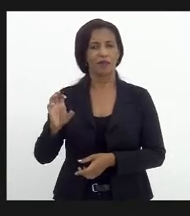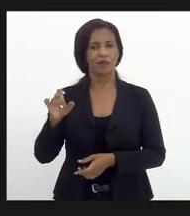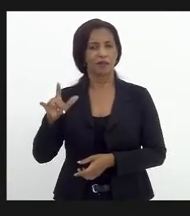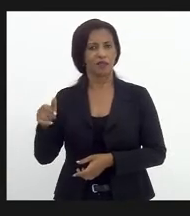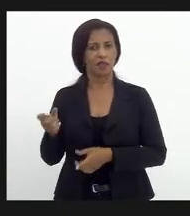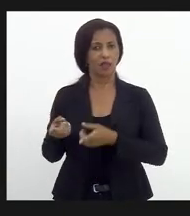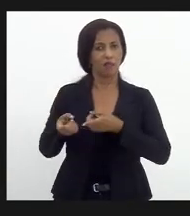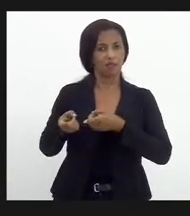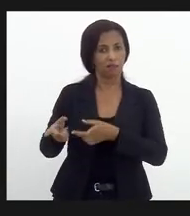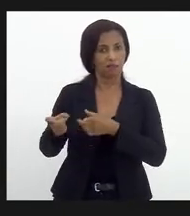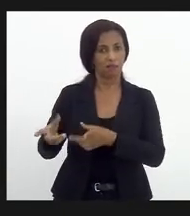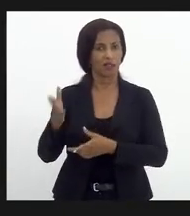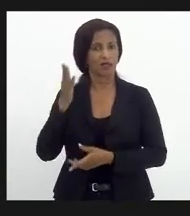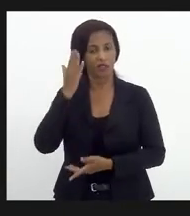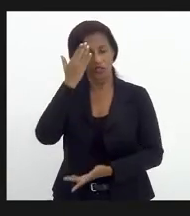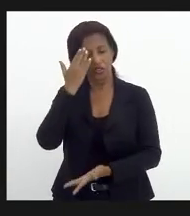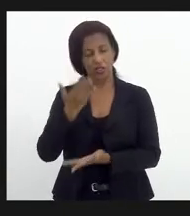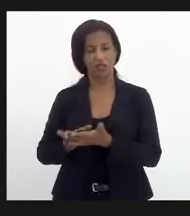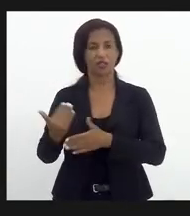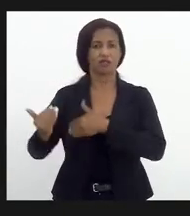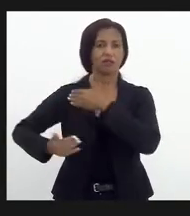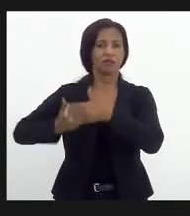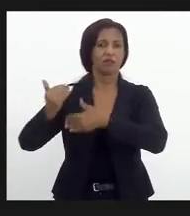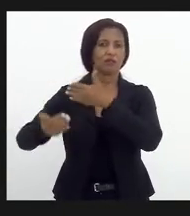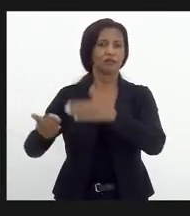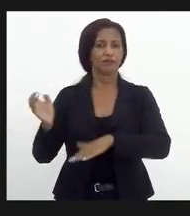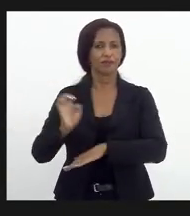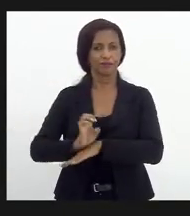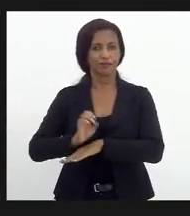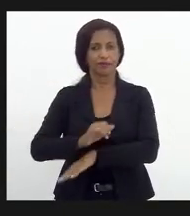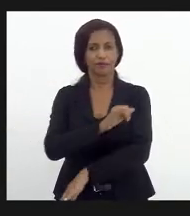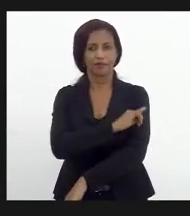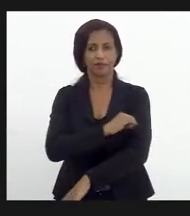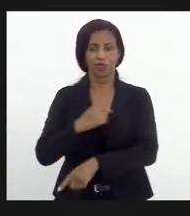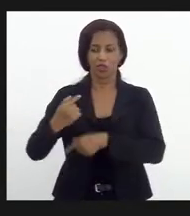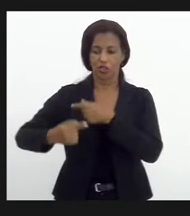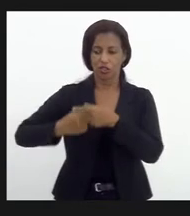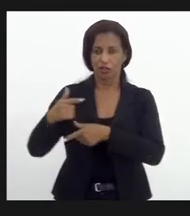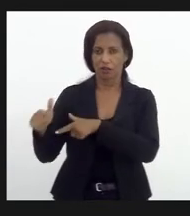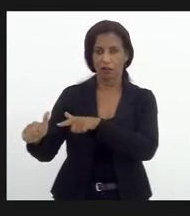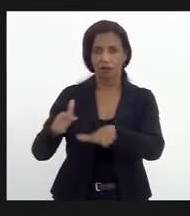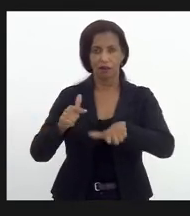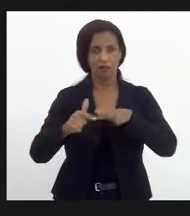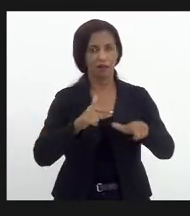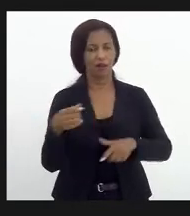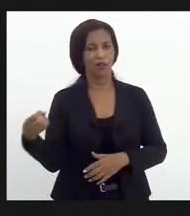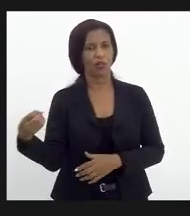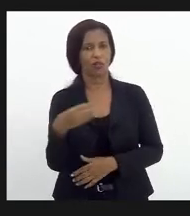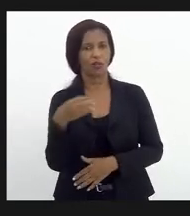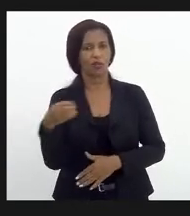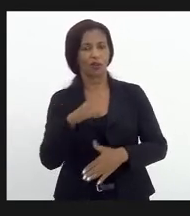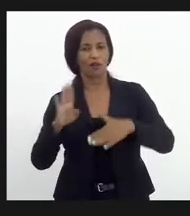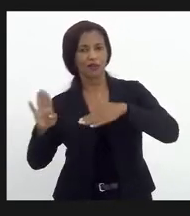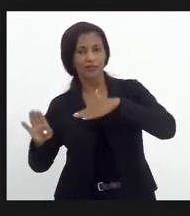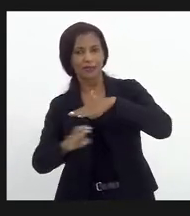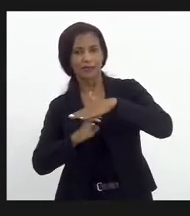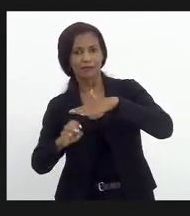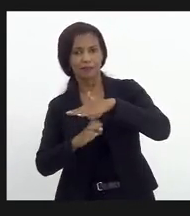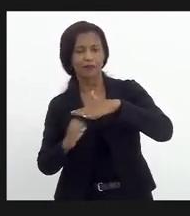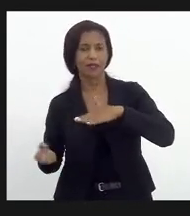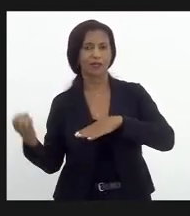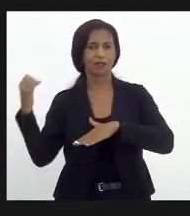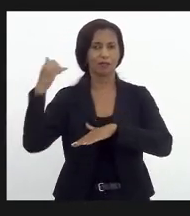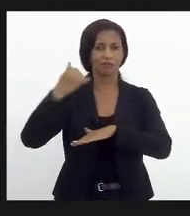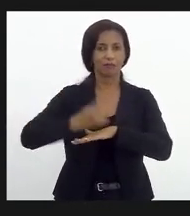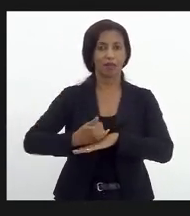importantes. A gente acredita muito no desenvolvimento do Estado do Rio de Janeiro, com geração de empregos, com novas empresas se instalando aqui. Mas a